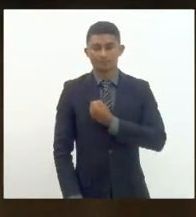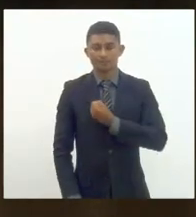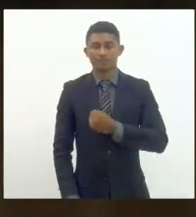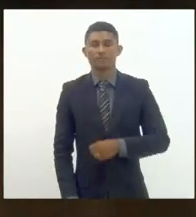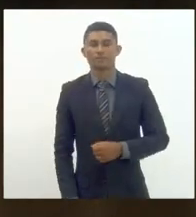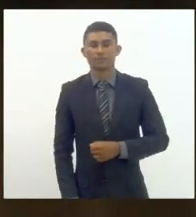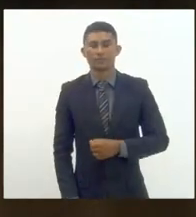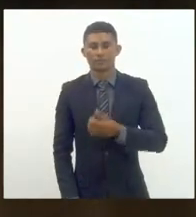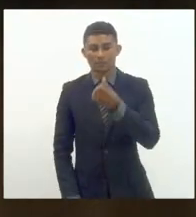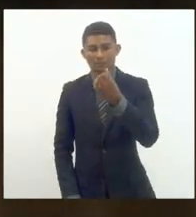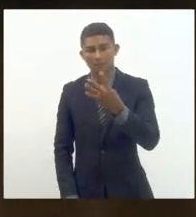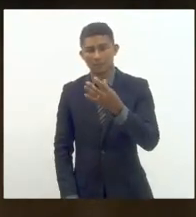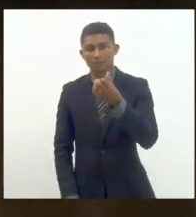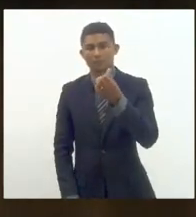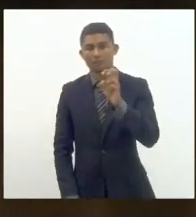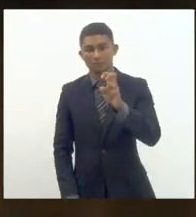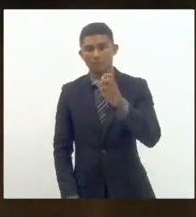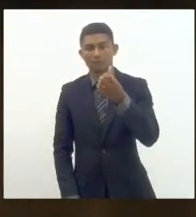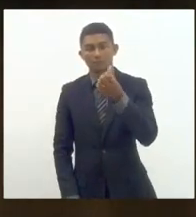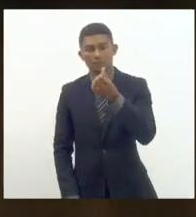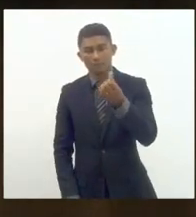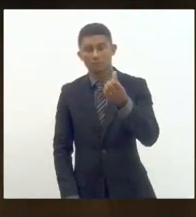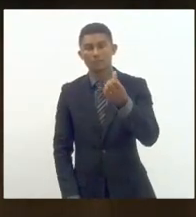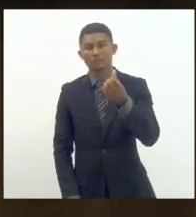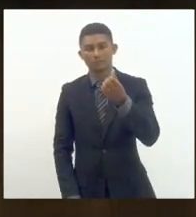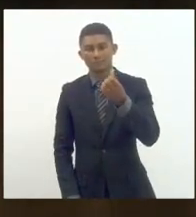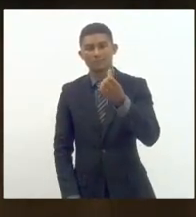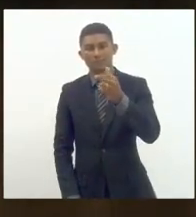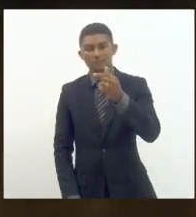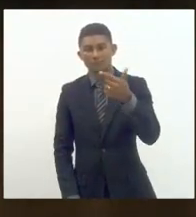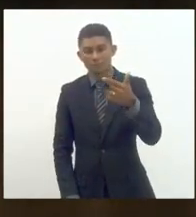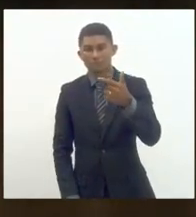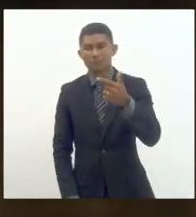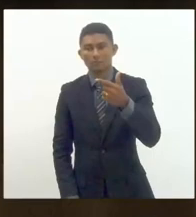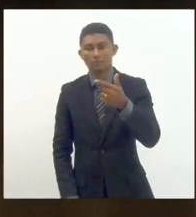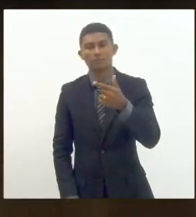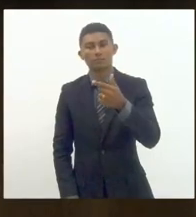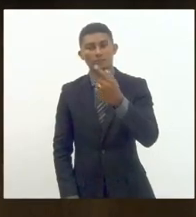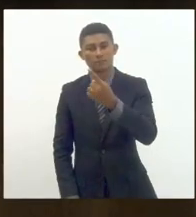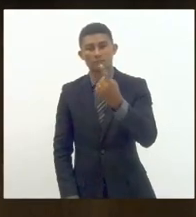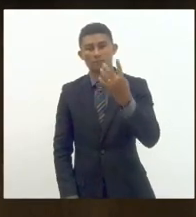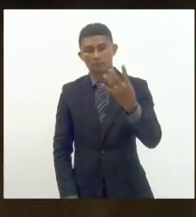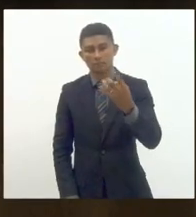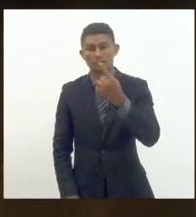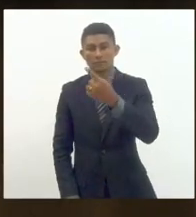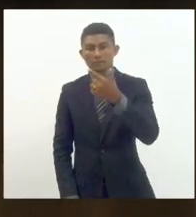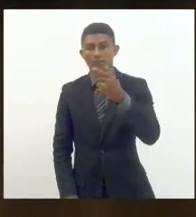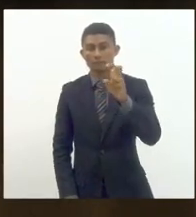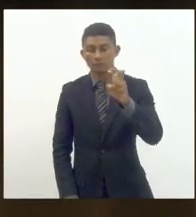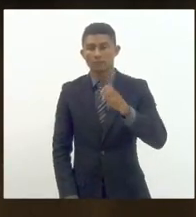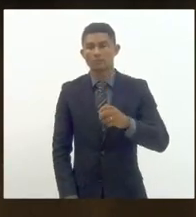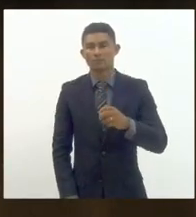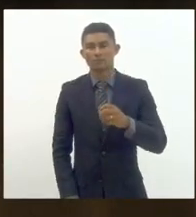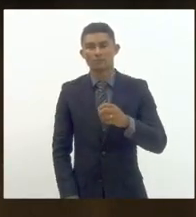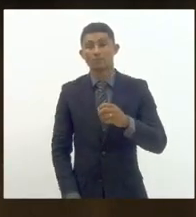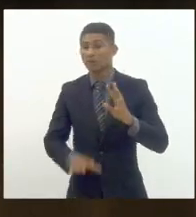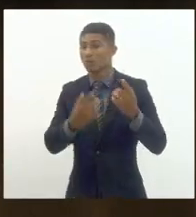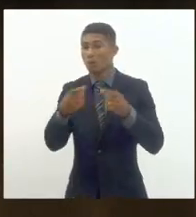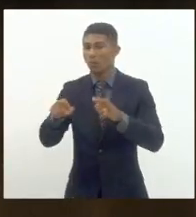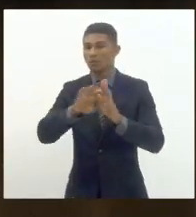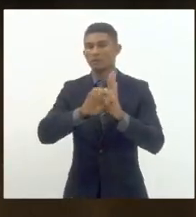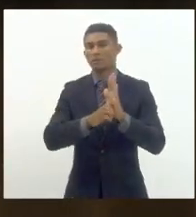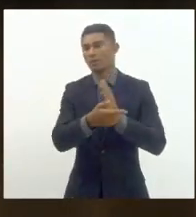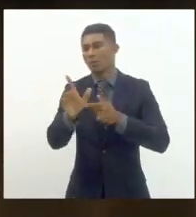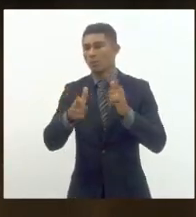números 64, 65, 66, números 72, 114 e 125, contrário às demais